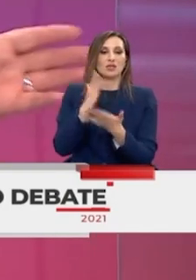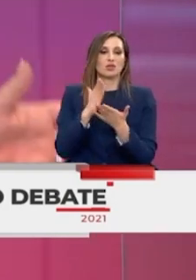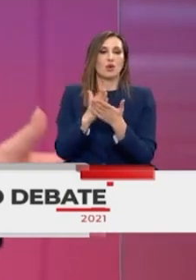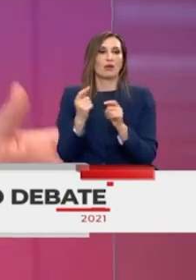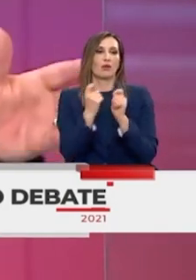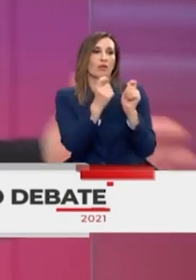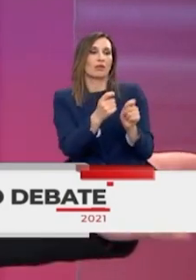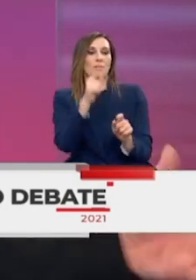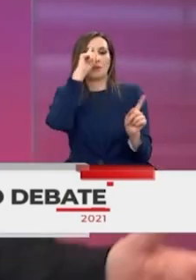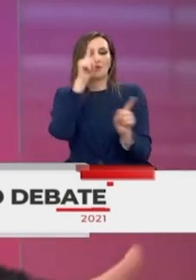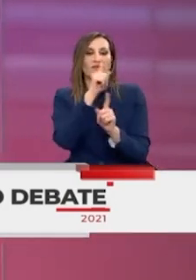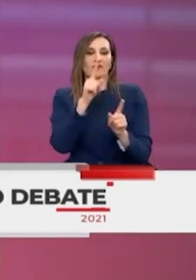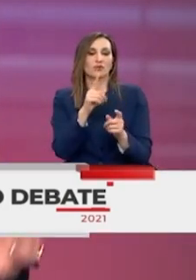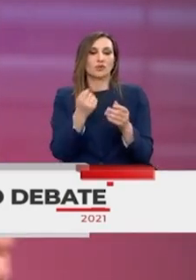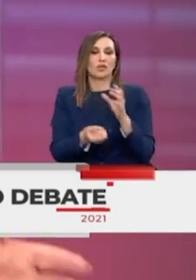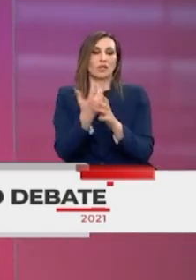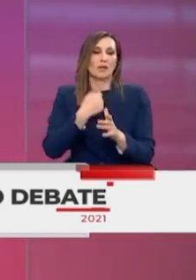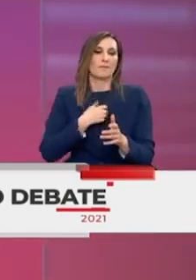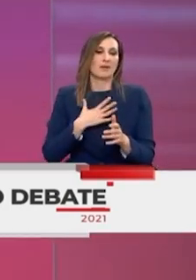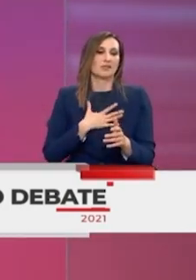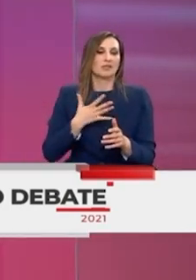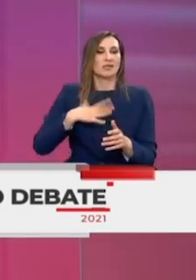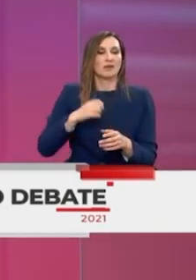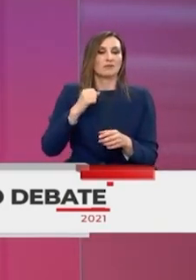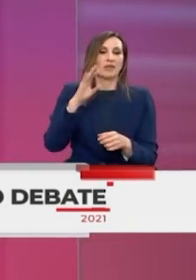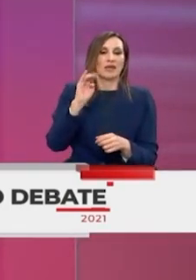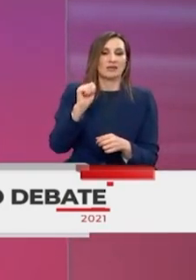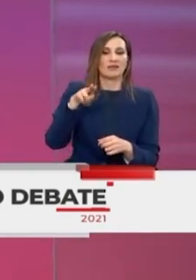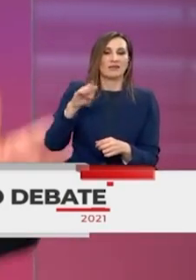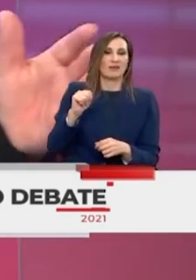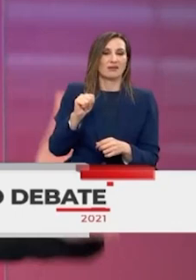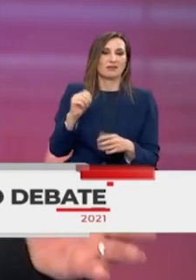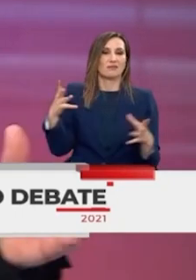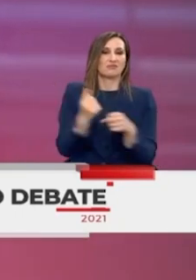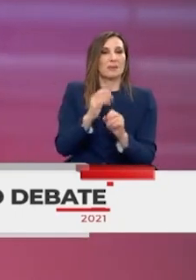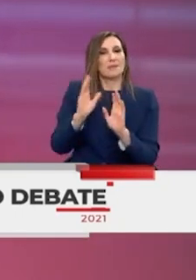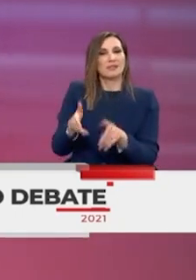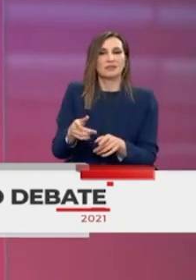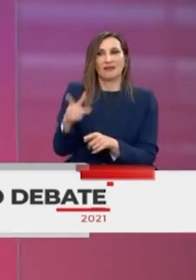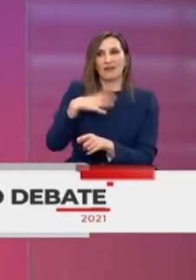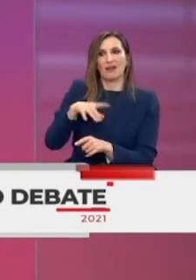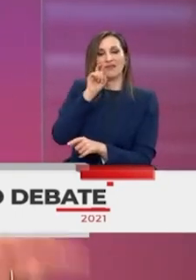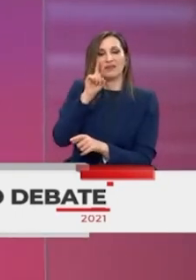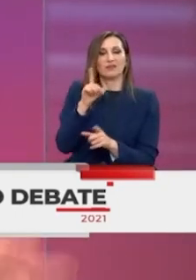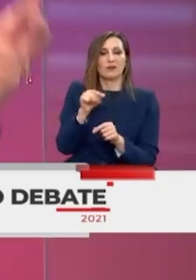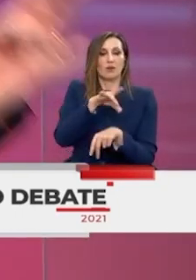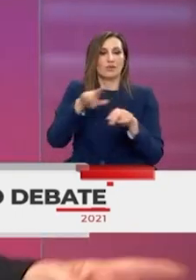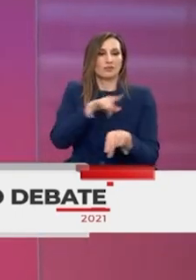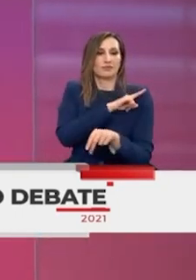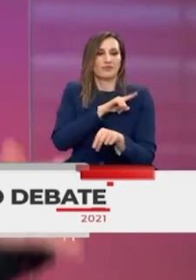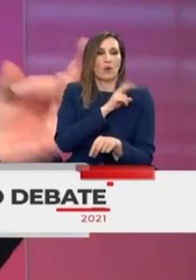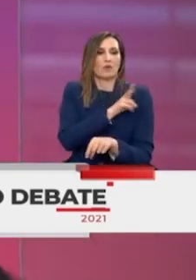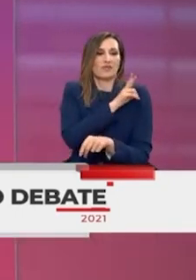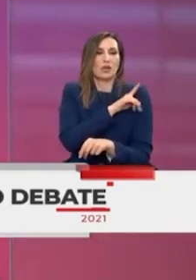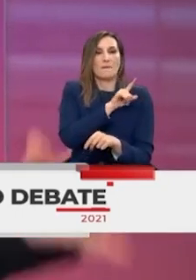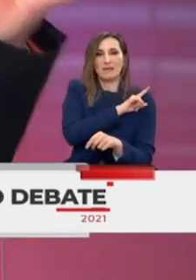escolas aos professores que faziam empresas. Defende a abolição do Serviço Nacional de Saúde. Defende que sejam privatizados os hospitais, as